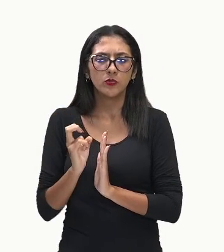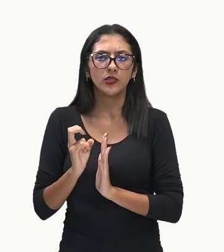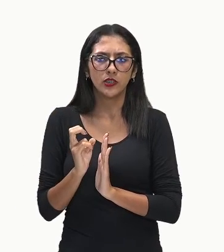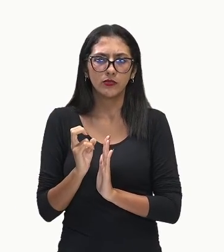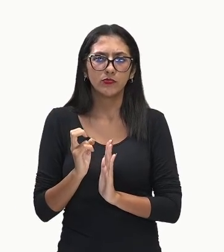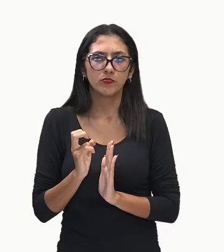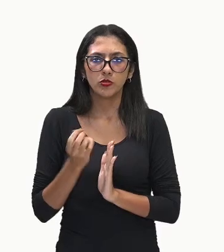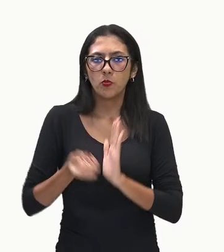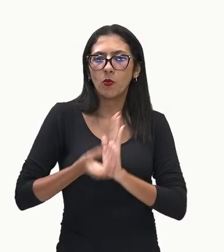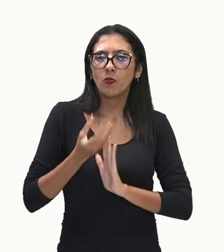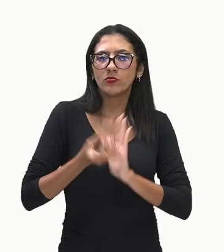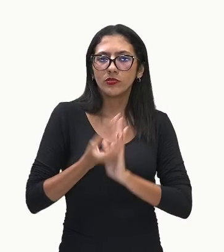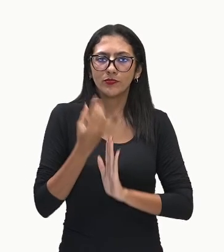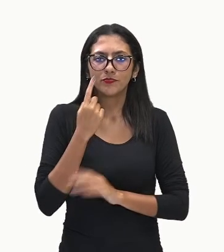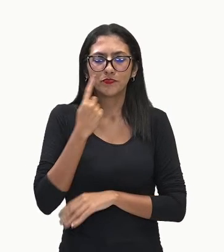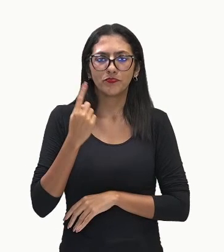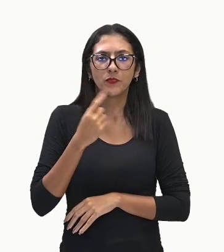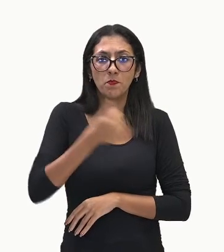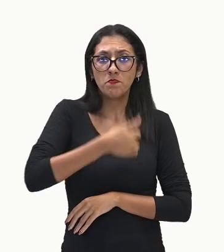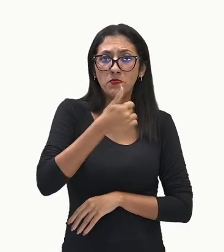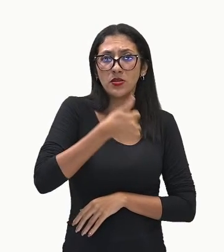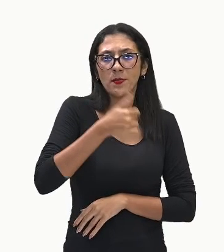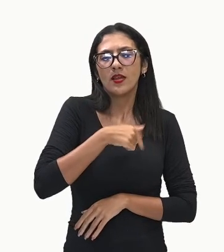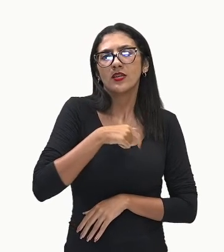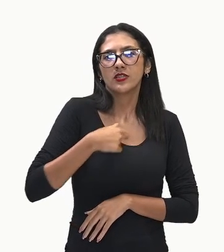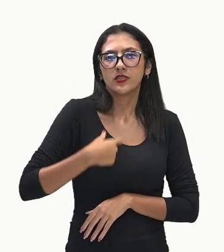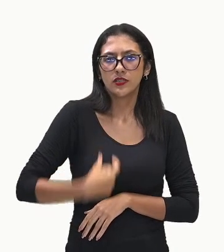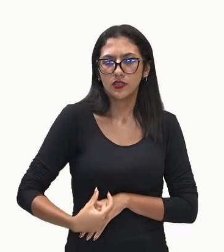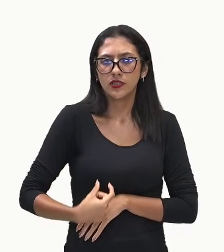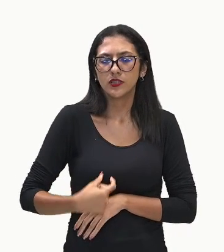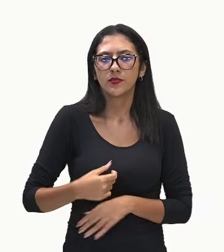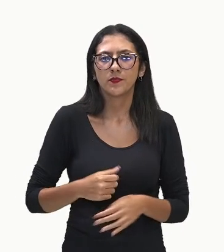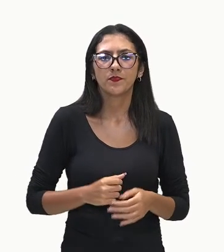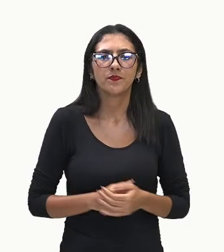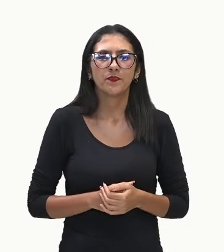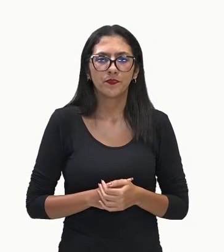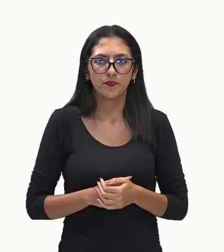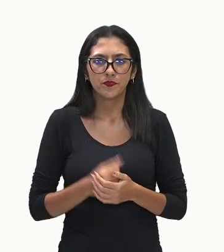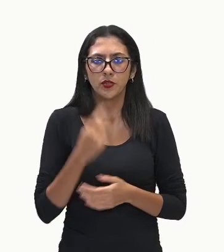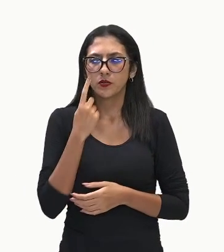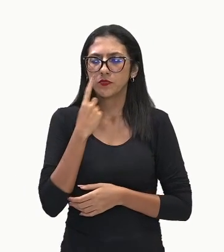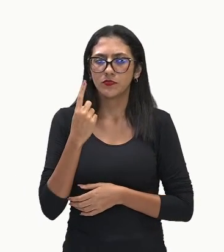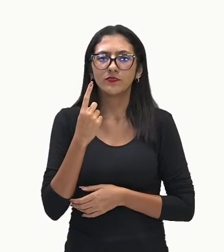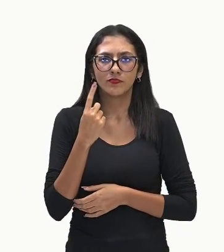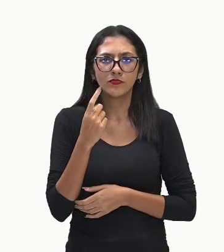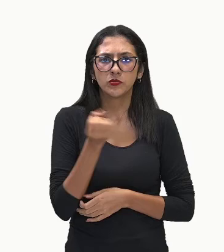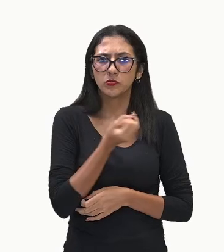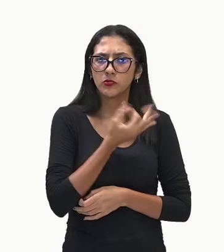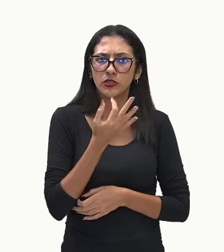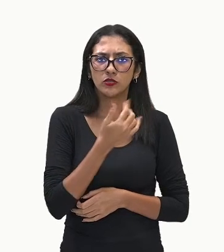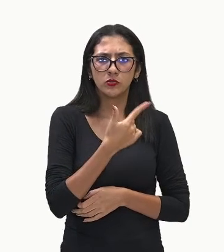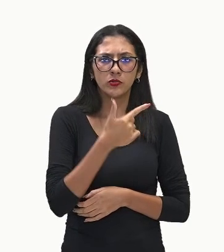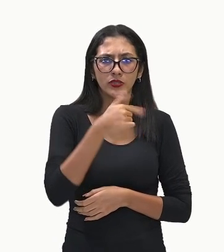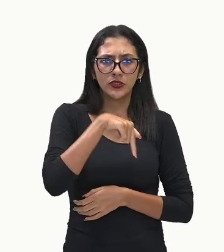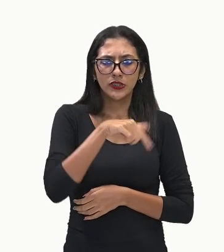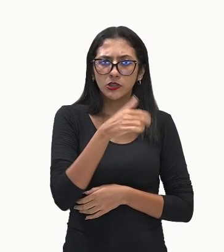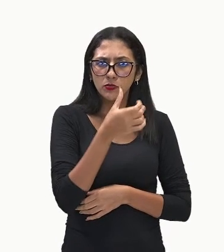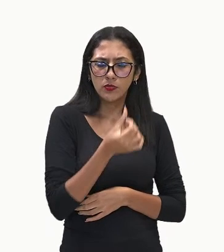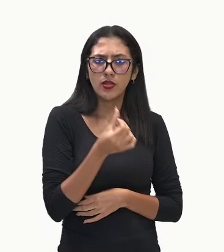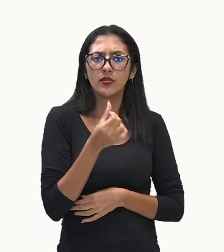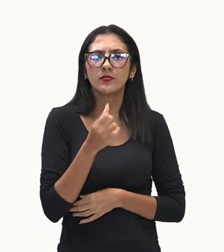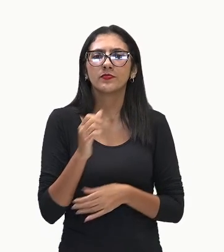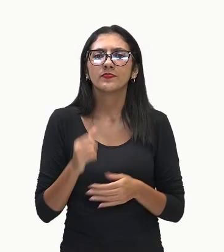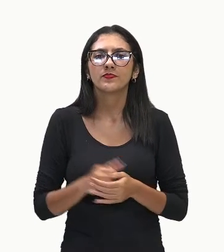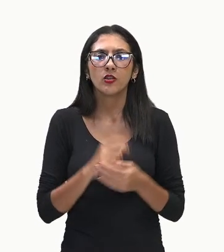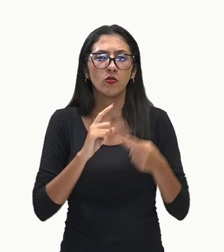mel. A China está em primeiro lugar com 276 milhares, né, de toneladas.